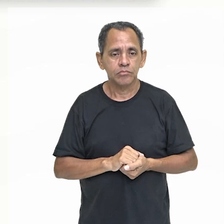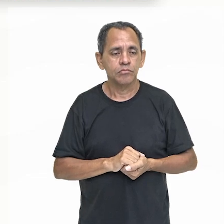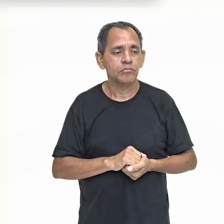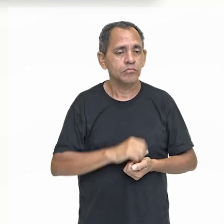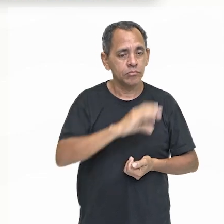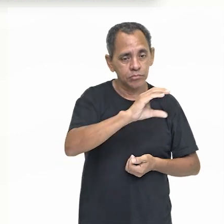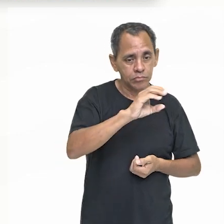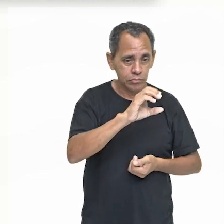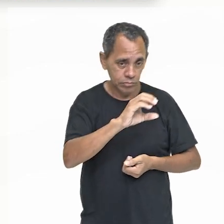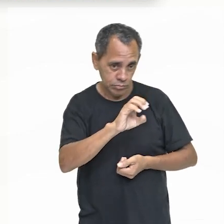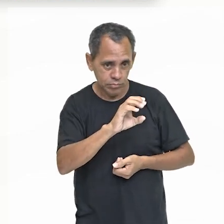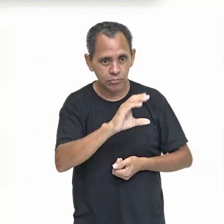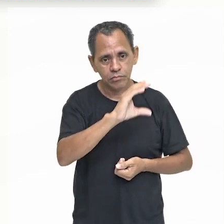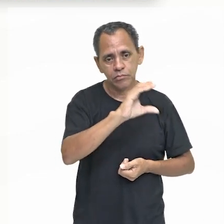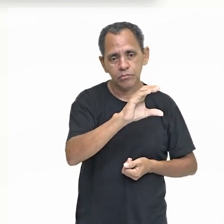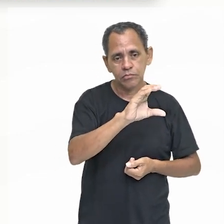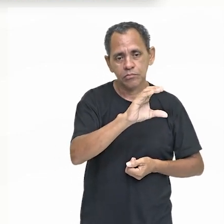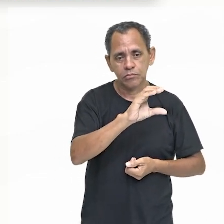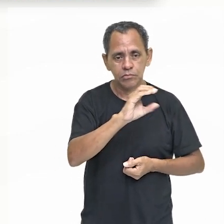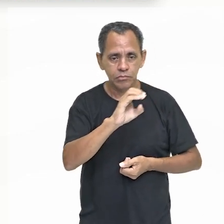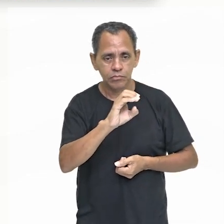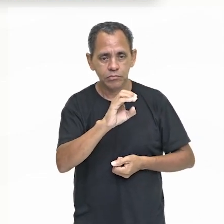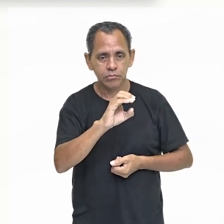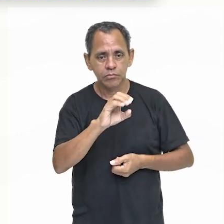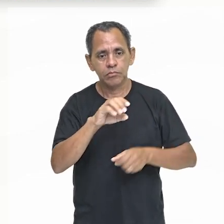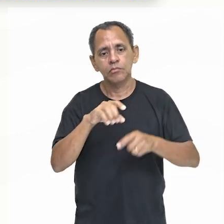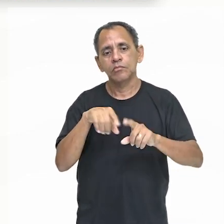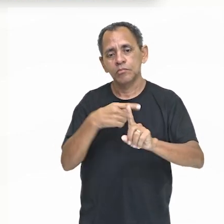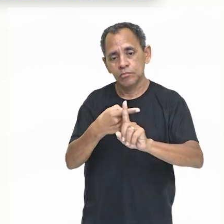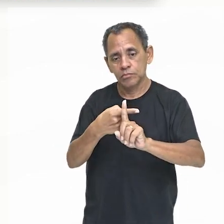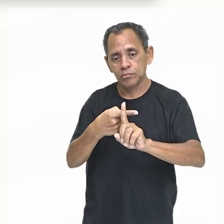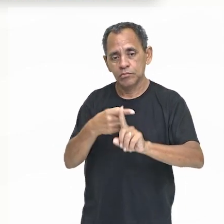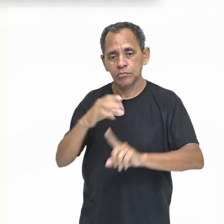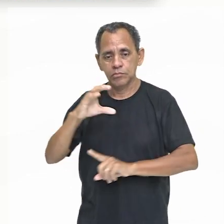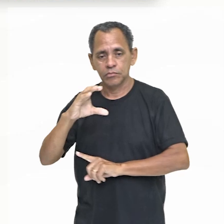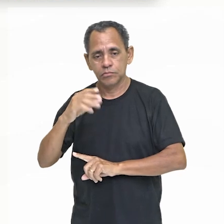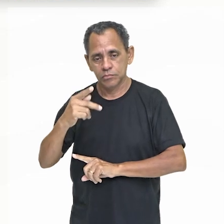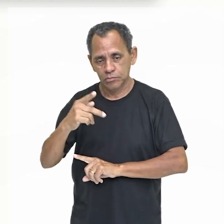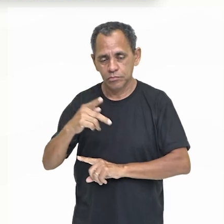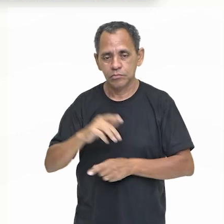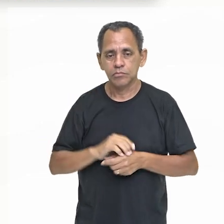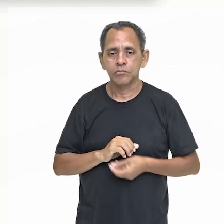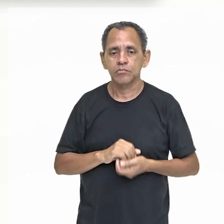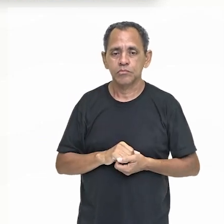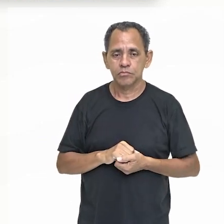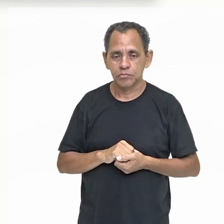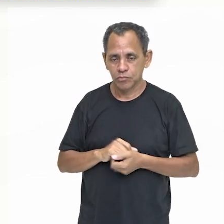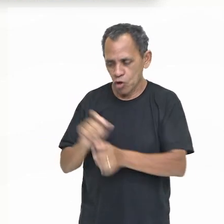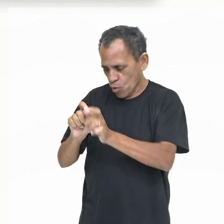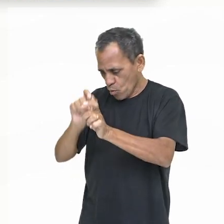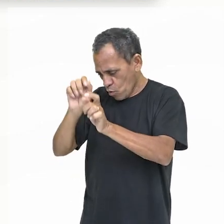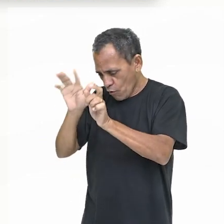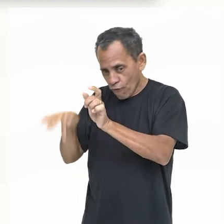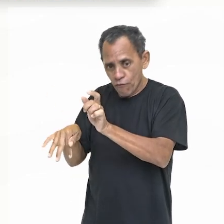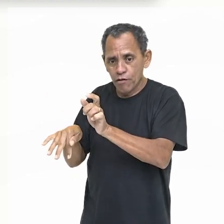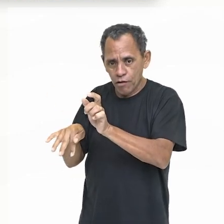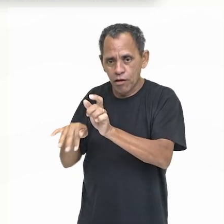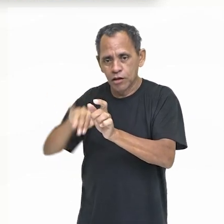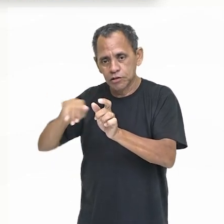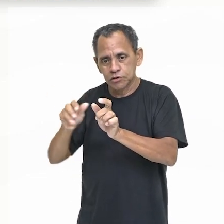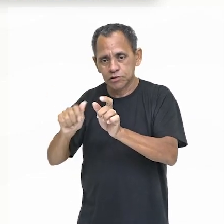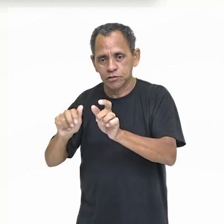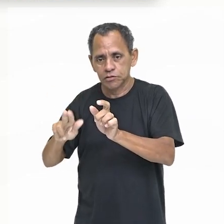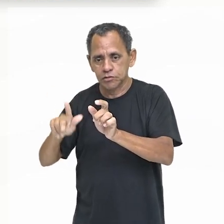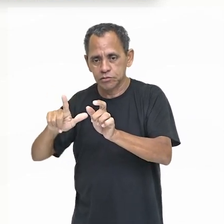energia cinética mais a energia potencial e a unidade de medida dessa energia é dada em ja E